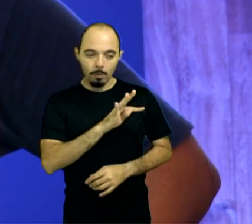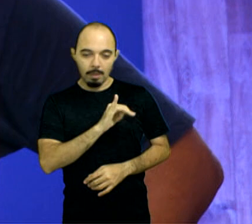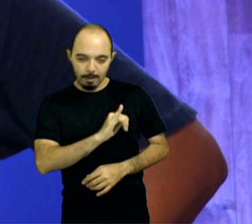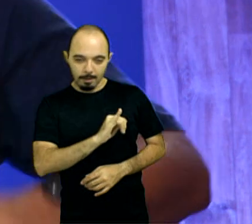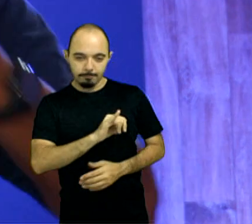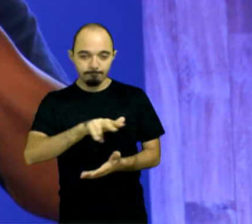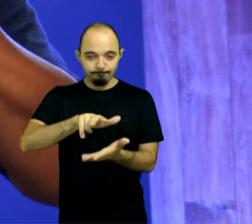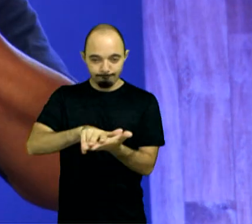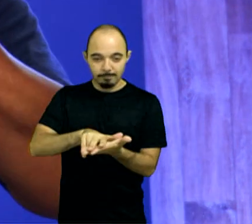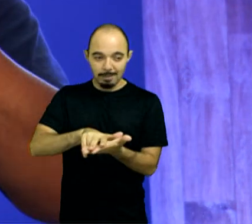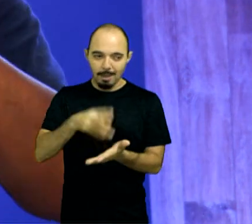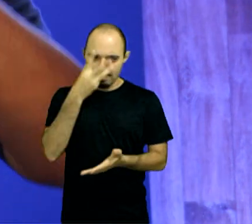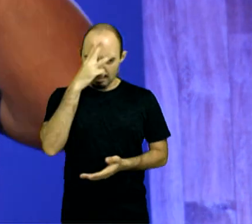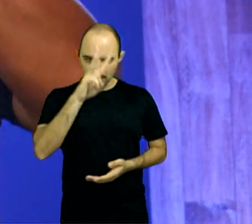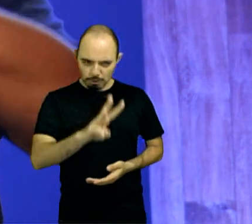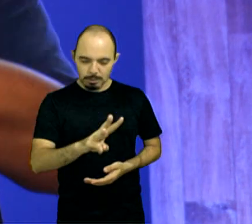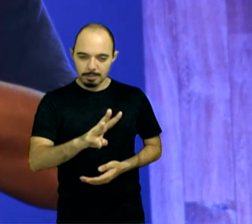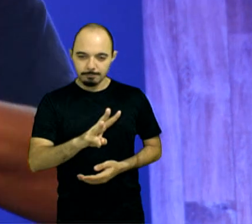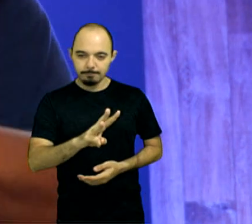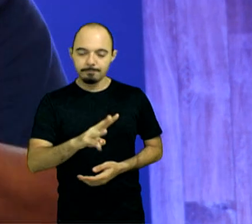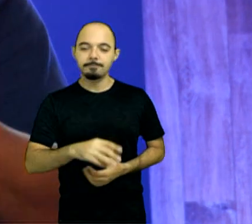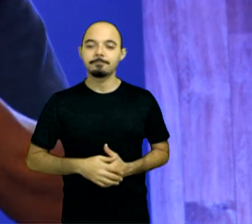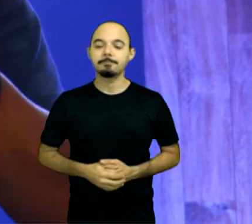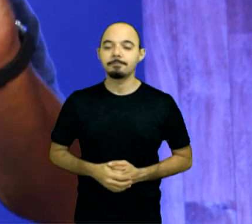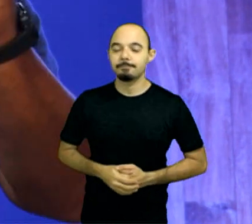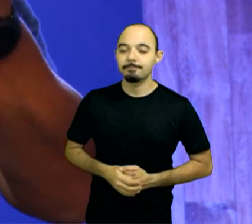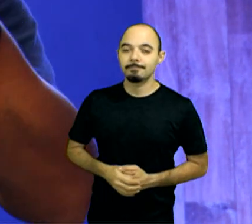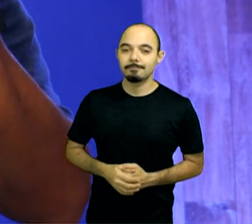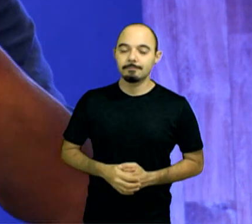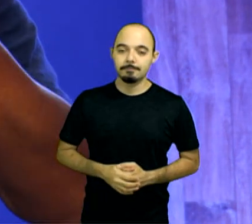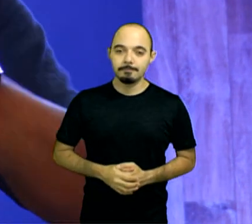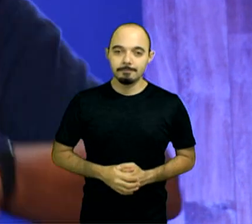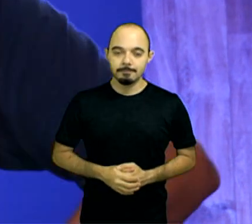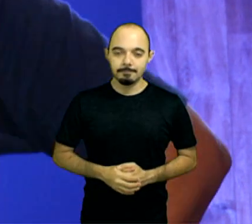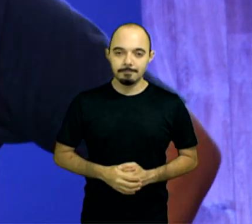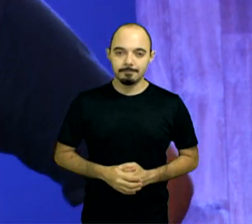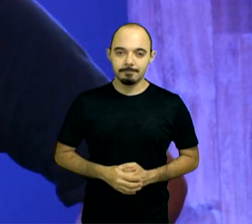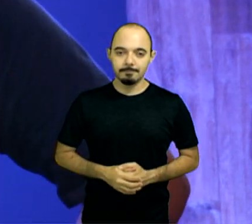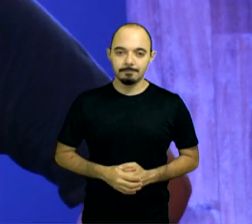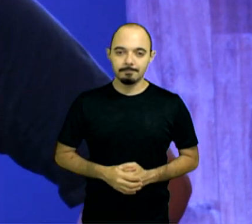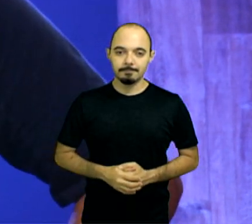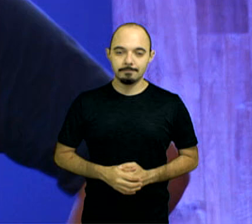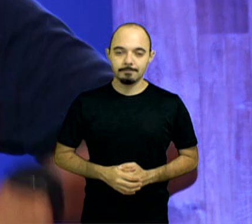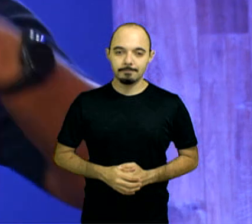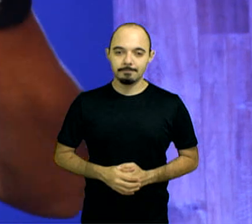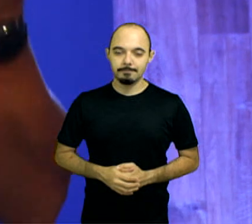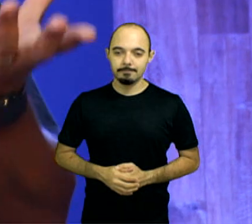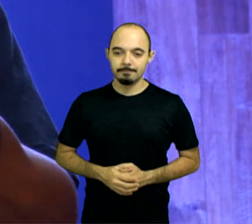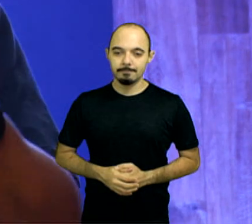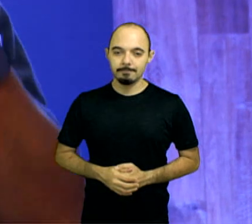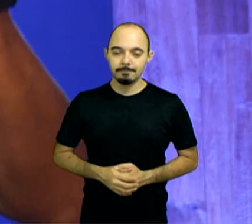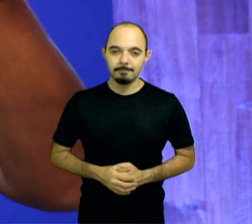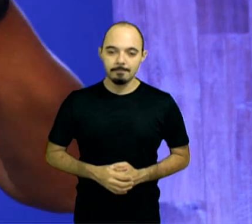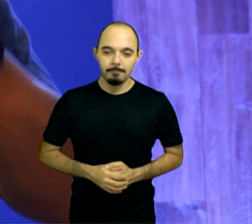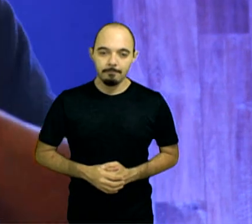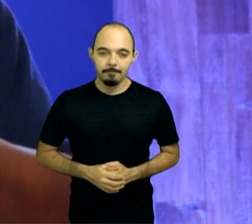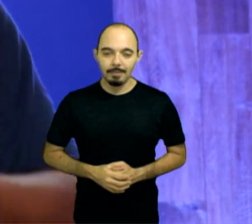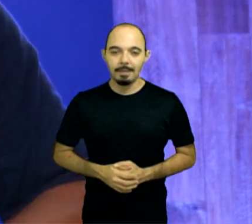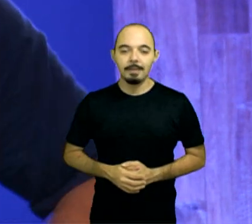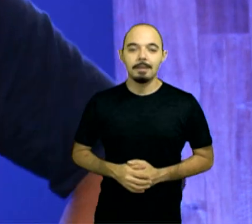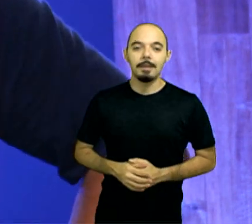quê? Foi um cavernoma, né? O cavernoma é um chumaço de algodão, mais ou menos,